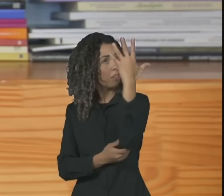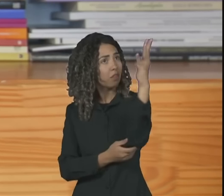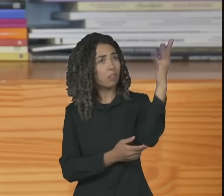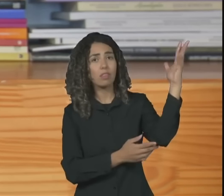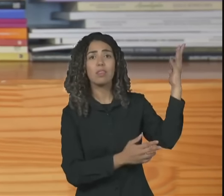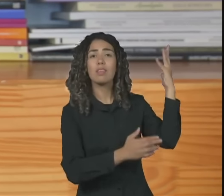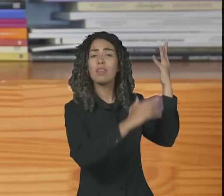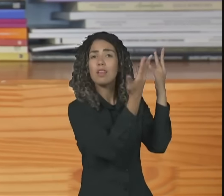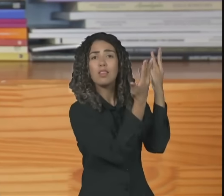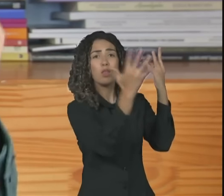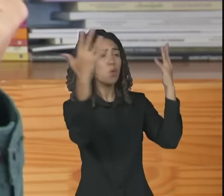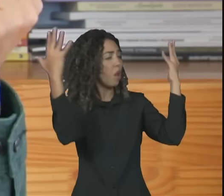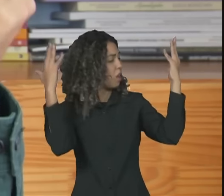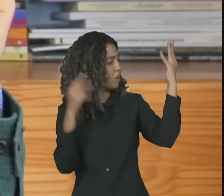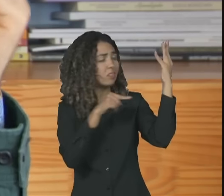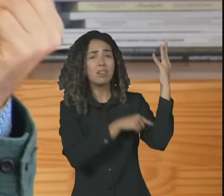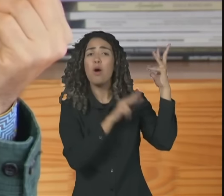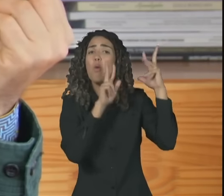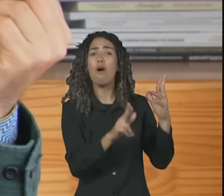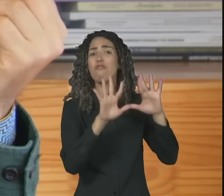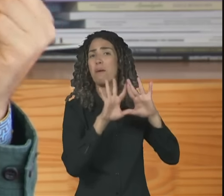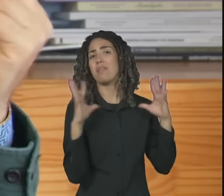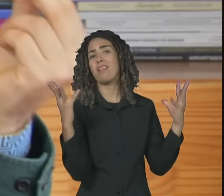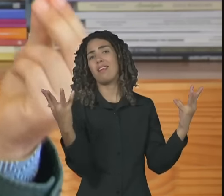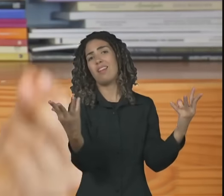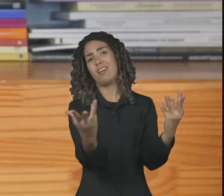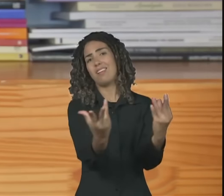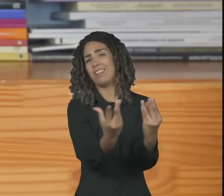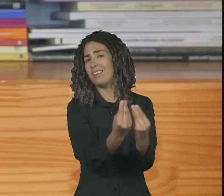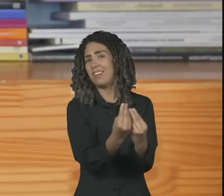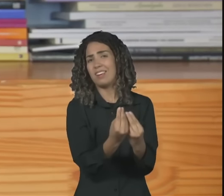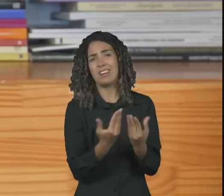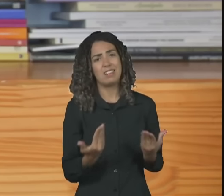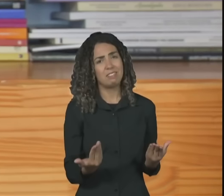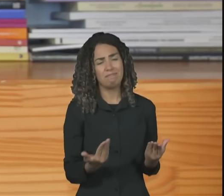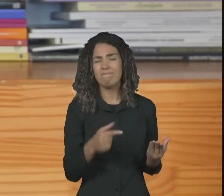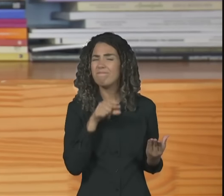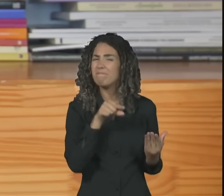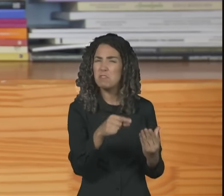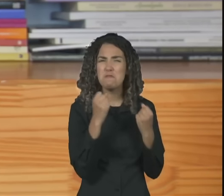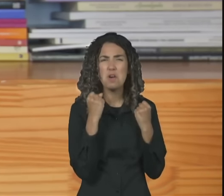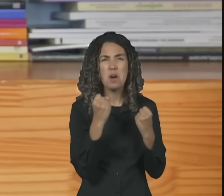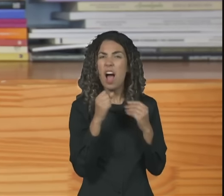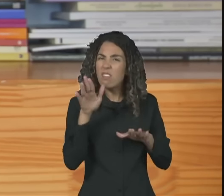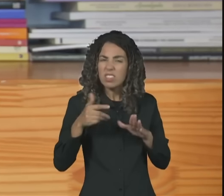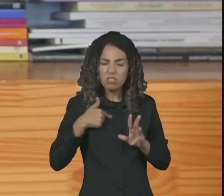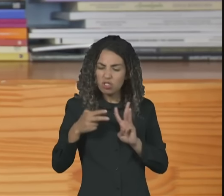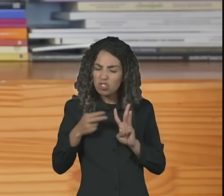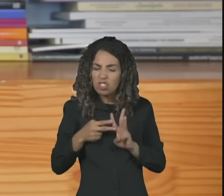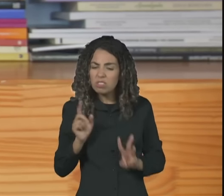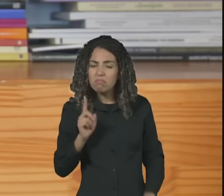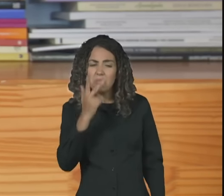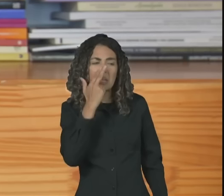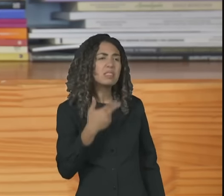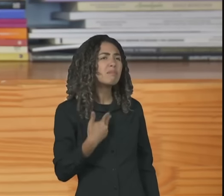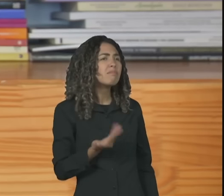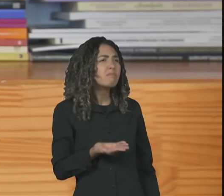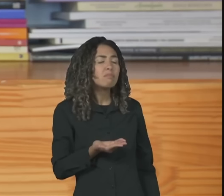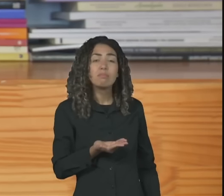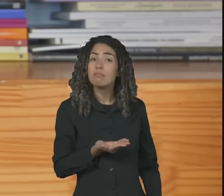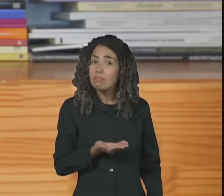isso é uma mudança muito forte para quem não é indígena. mas eu não vejo que é